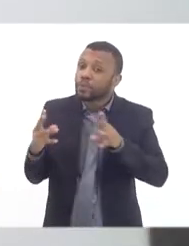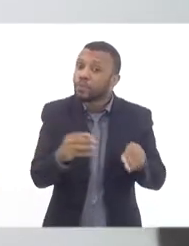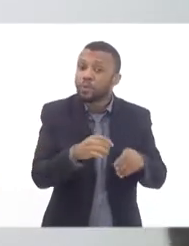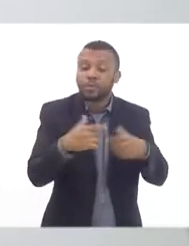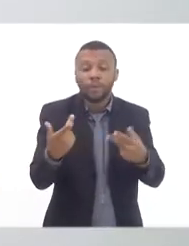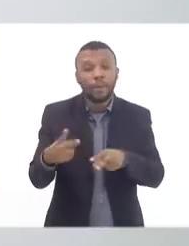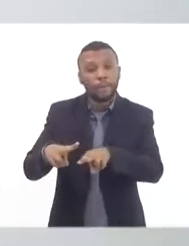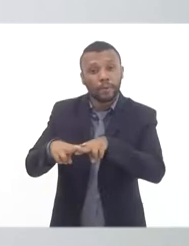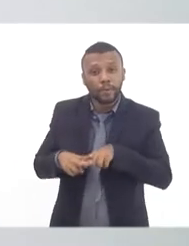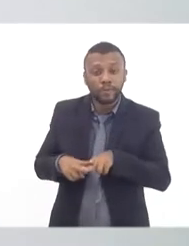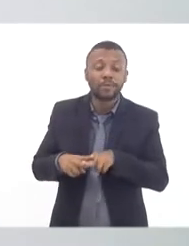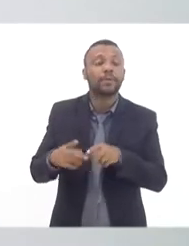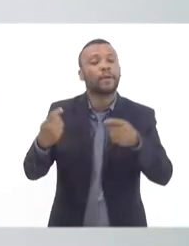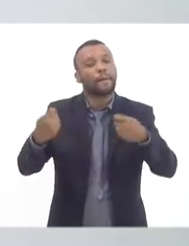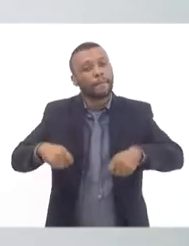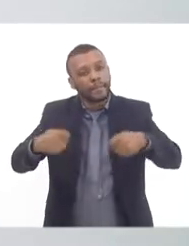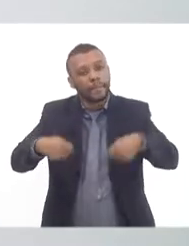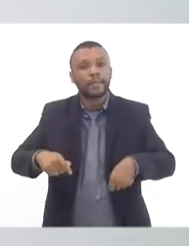deva ser